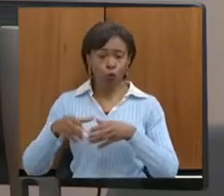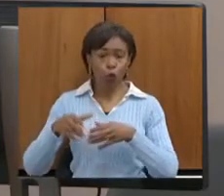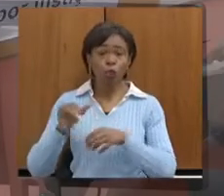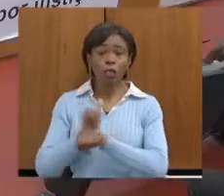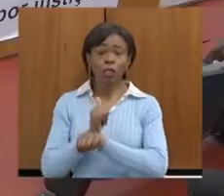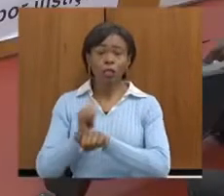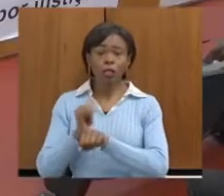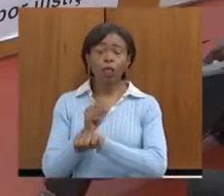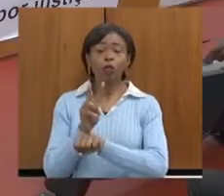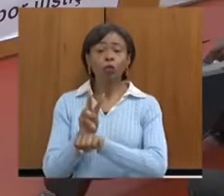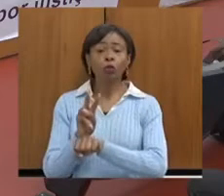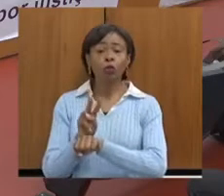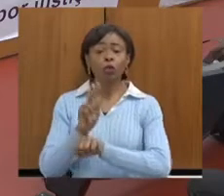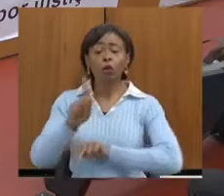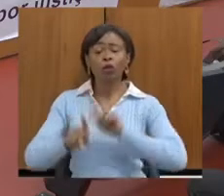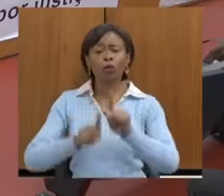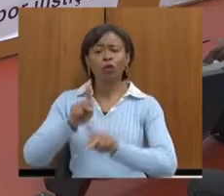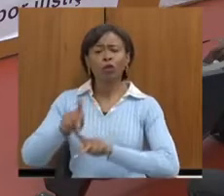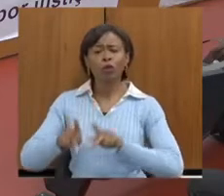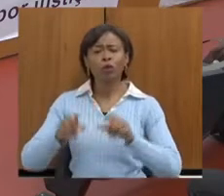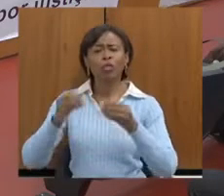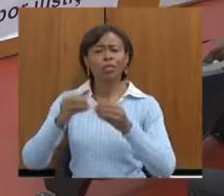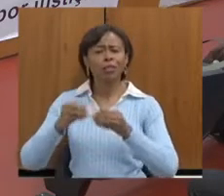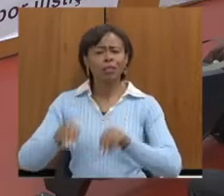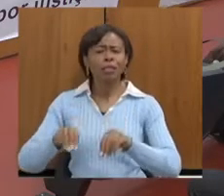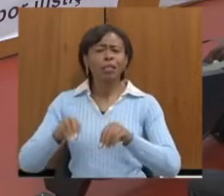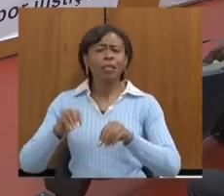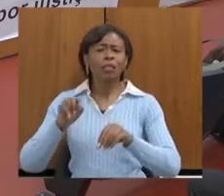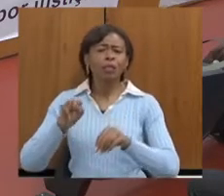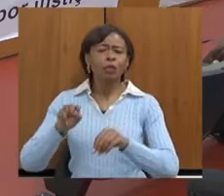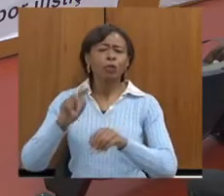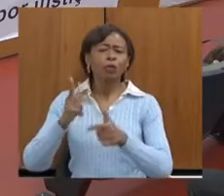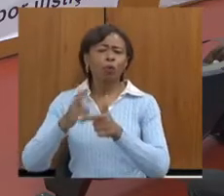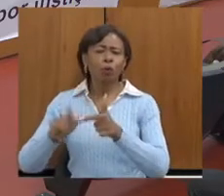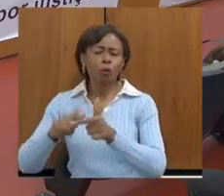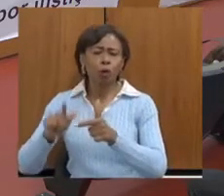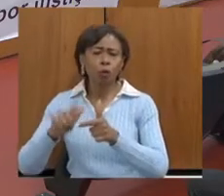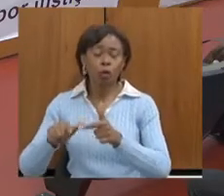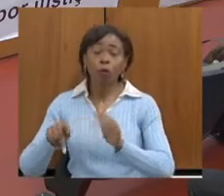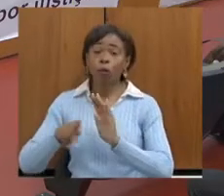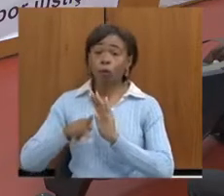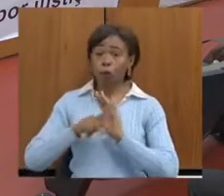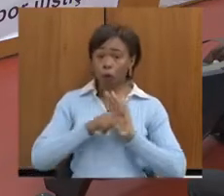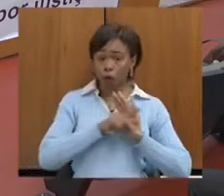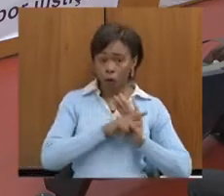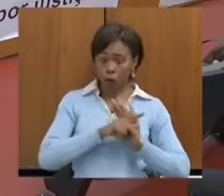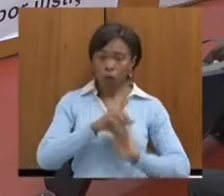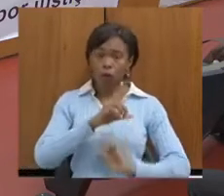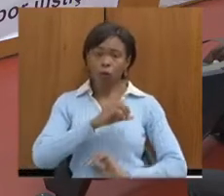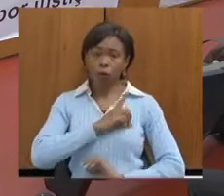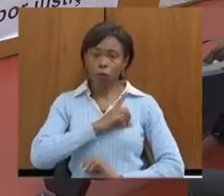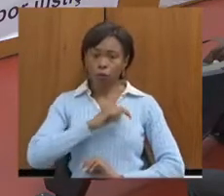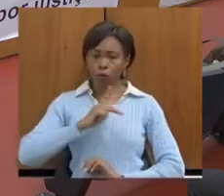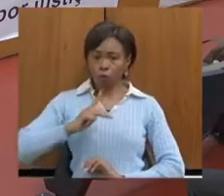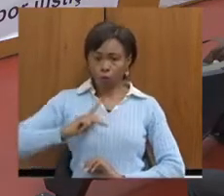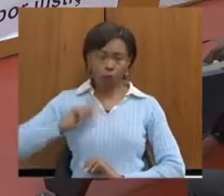de proteção aos vulneráveis em situação de crise da Defensoria Pública do Estado de Minas Gerais